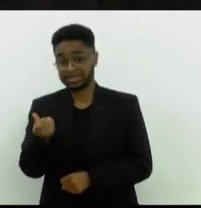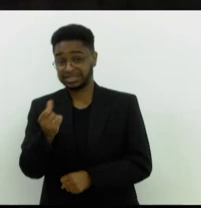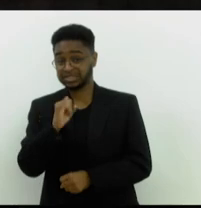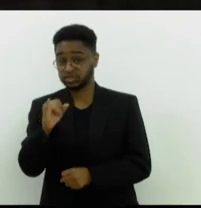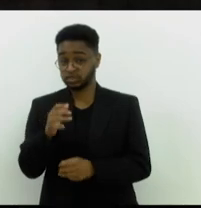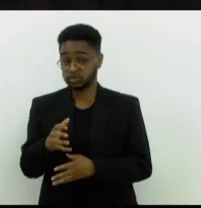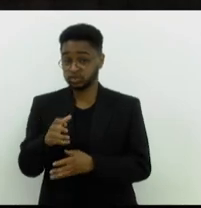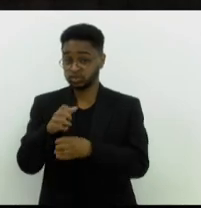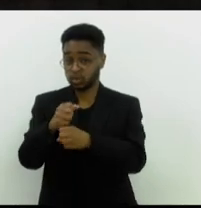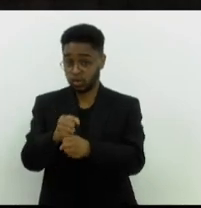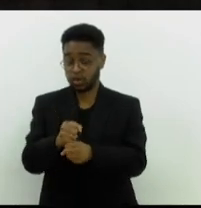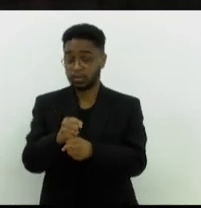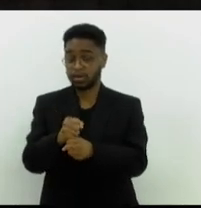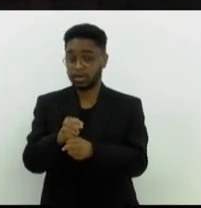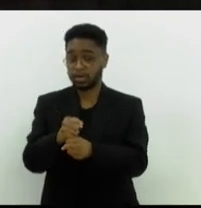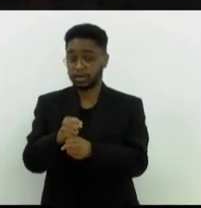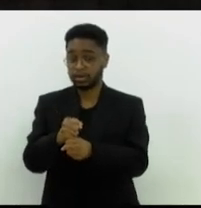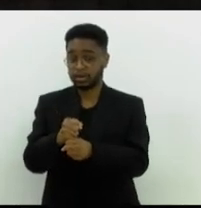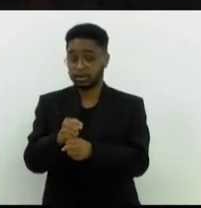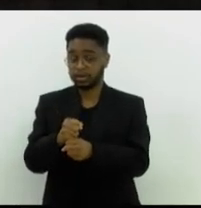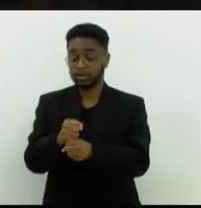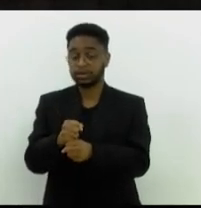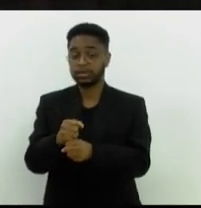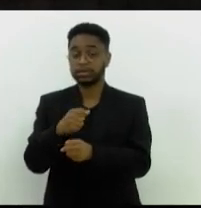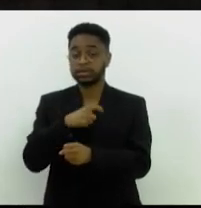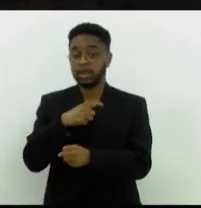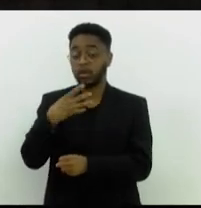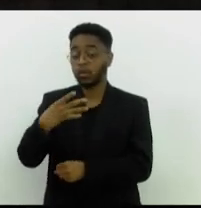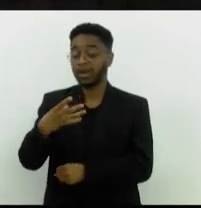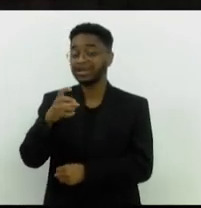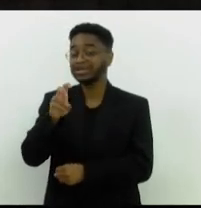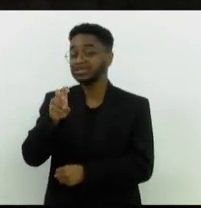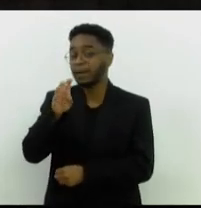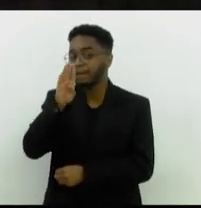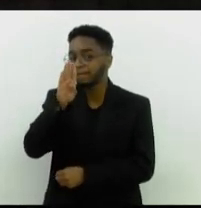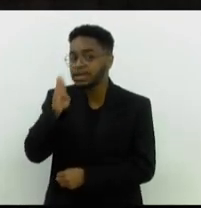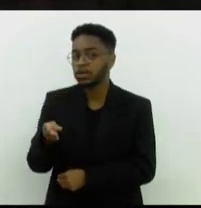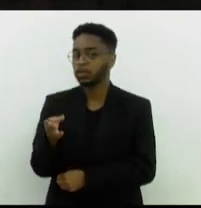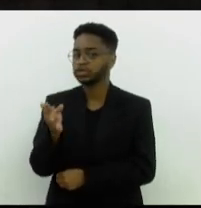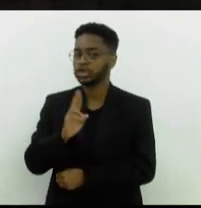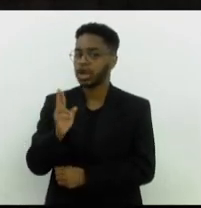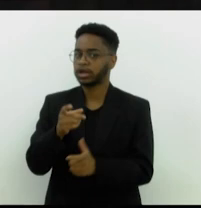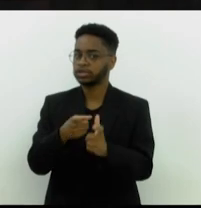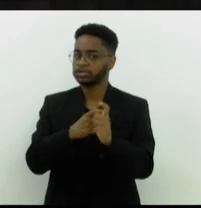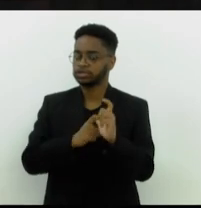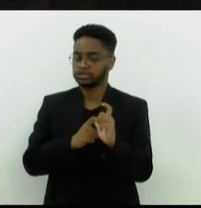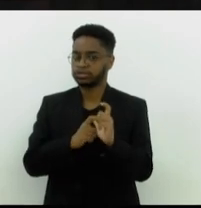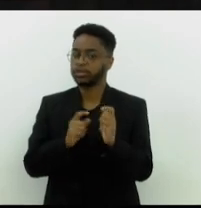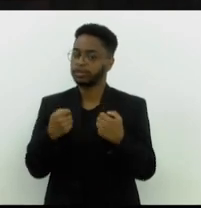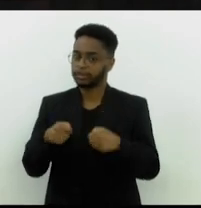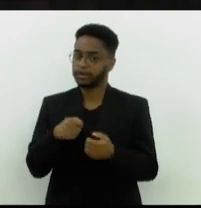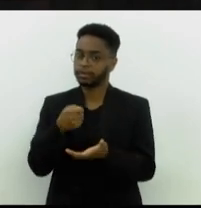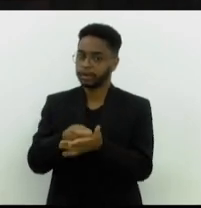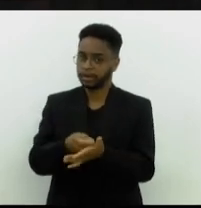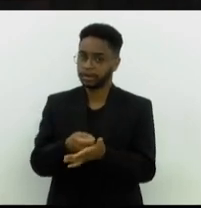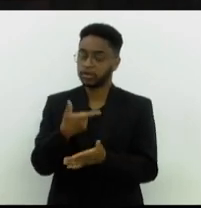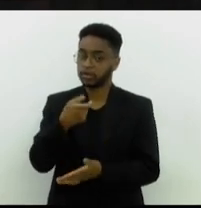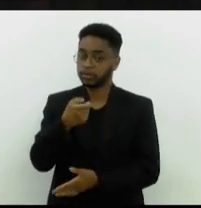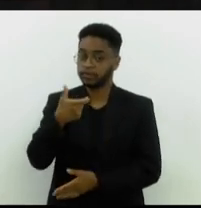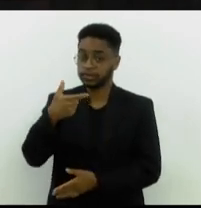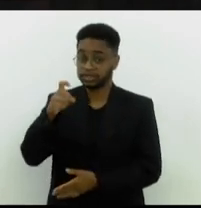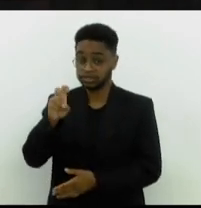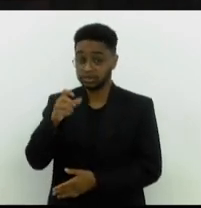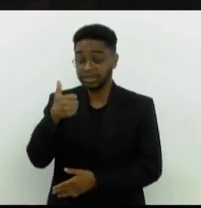o déficit somado dá 45 bilhões de reais. O de 25 é